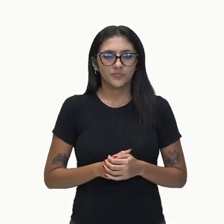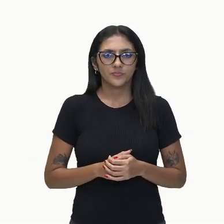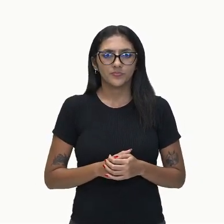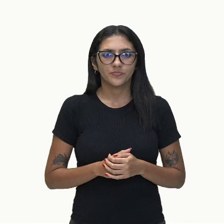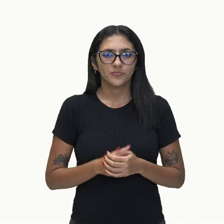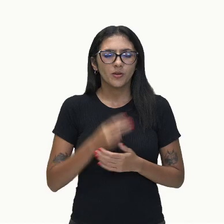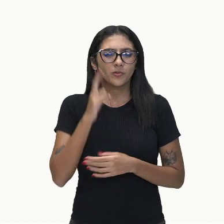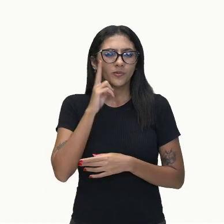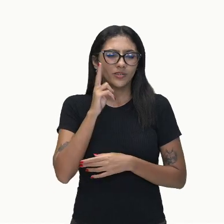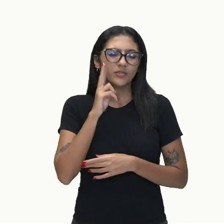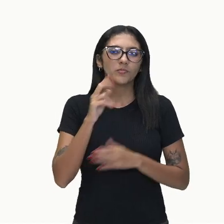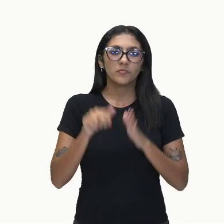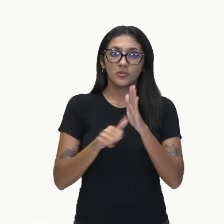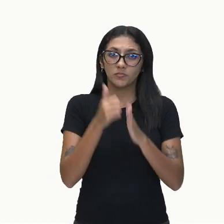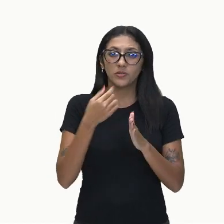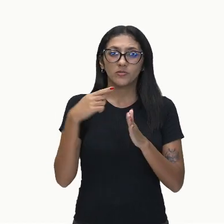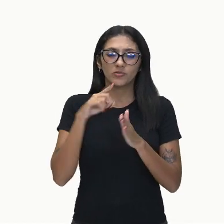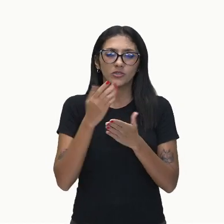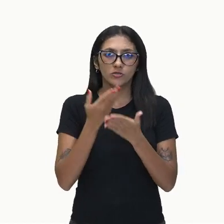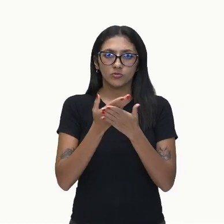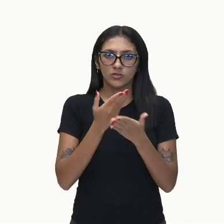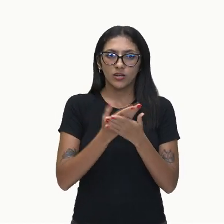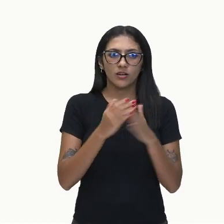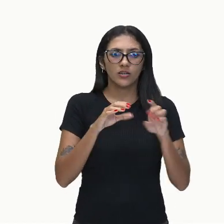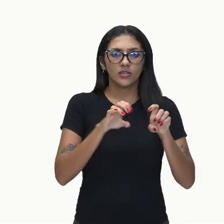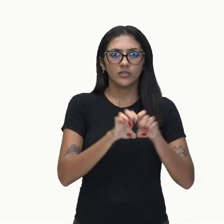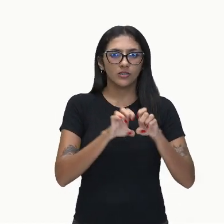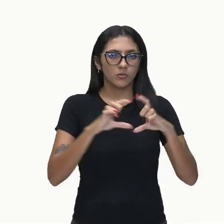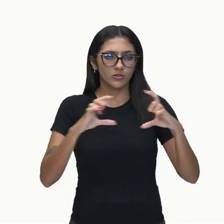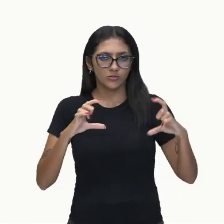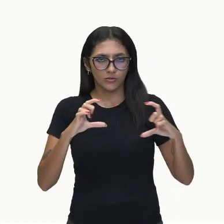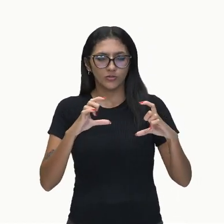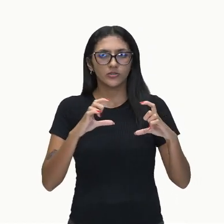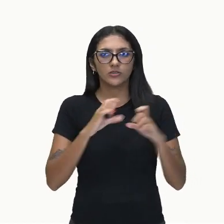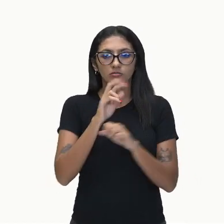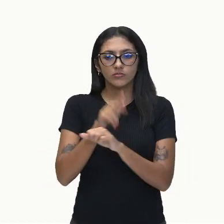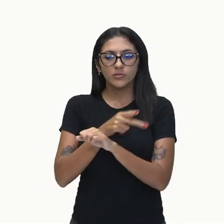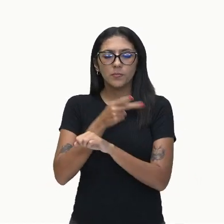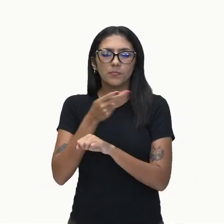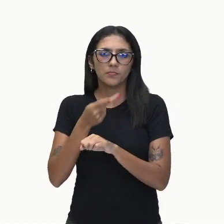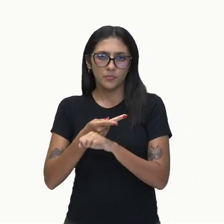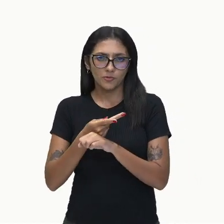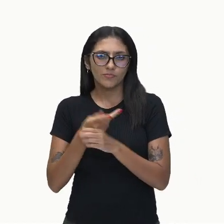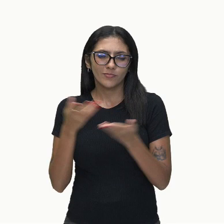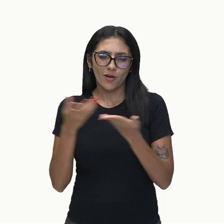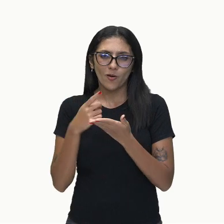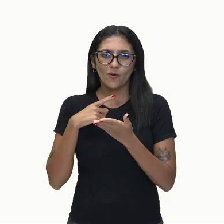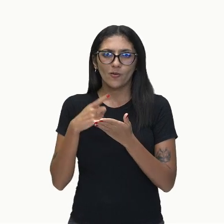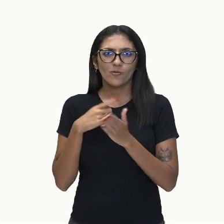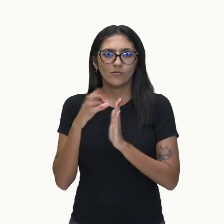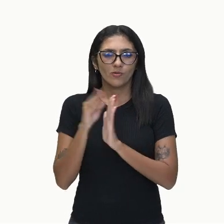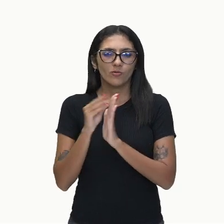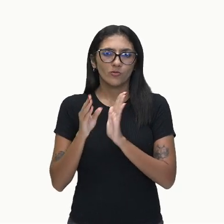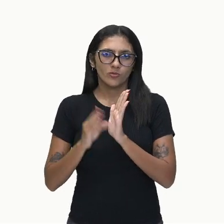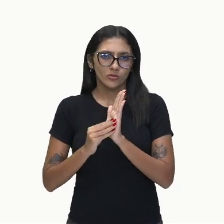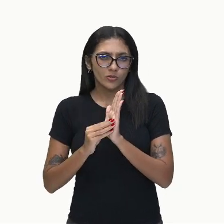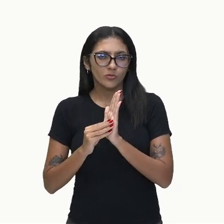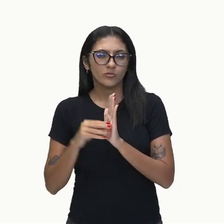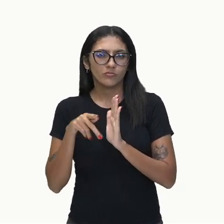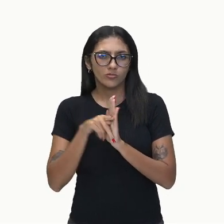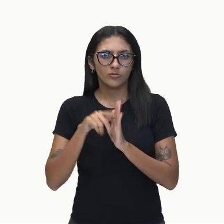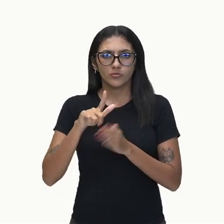primeiro trabalhamos as equações exponenciais, né, para depois a gente chegar aqui